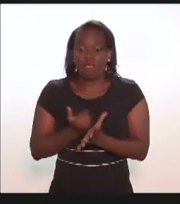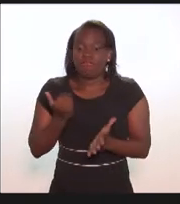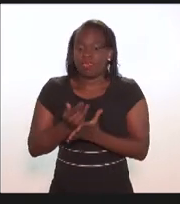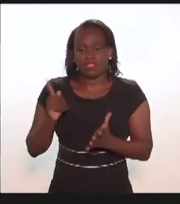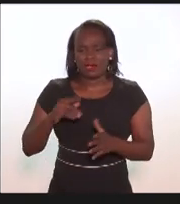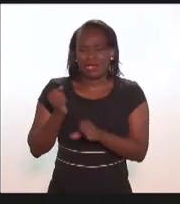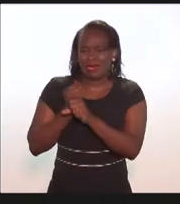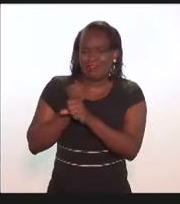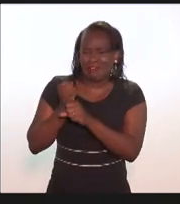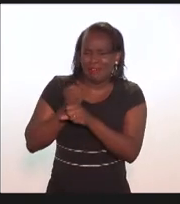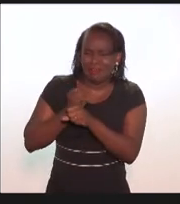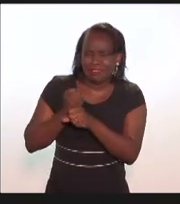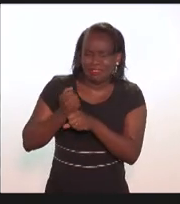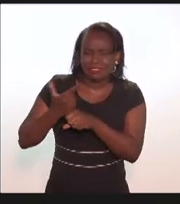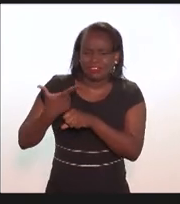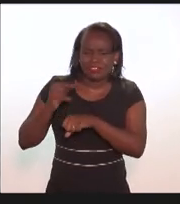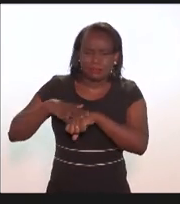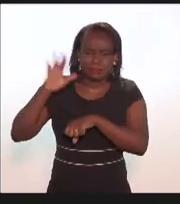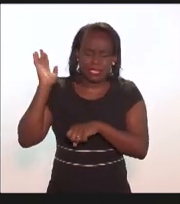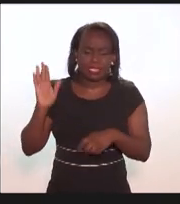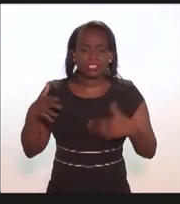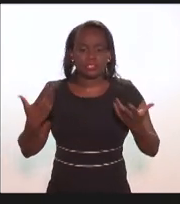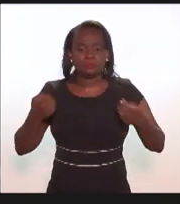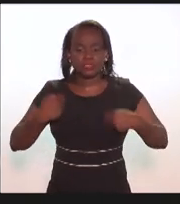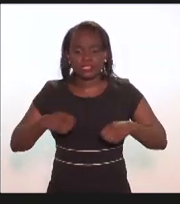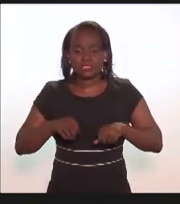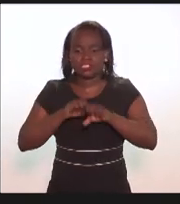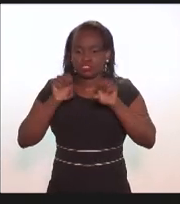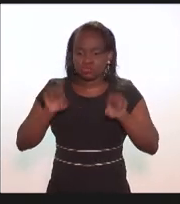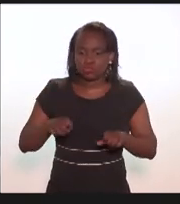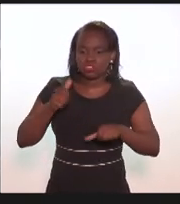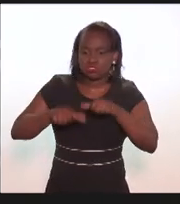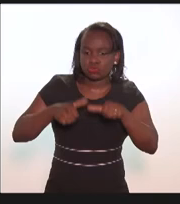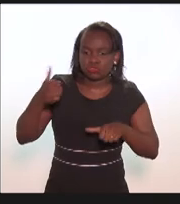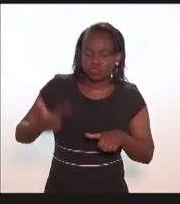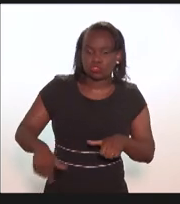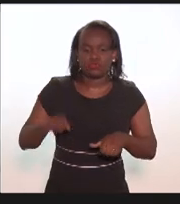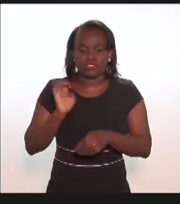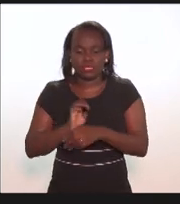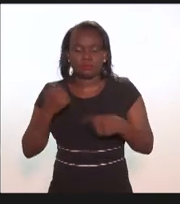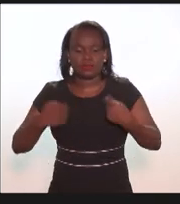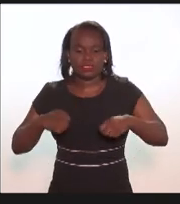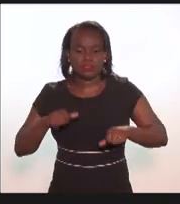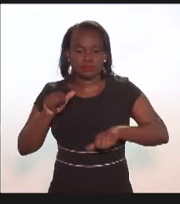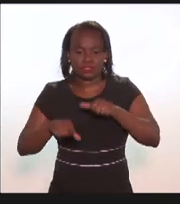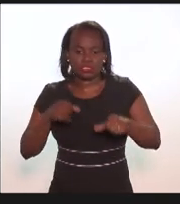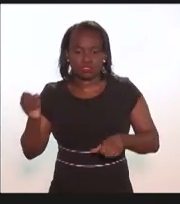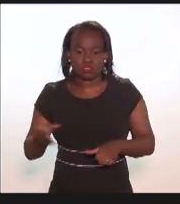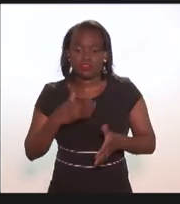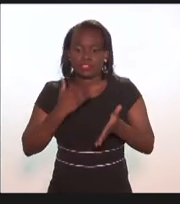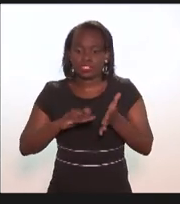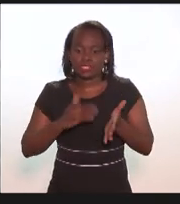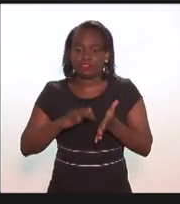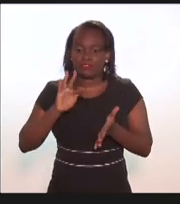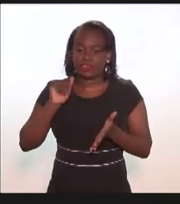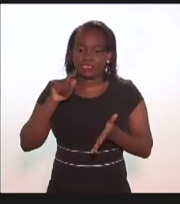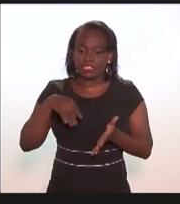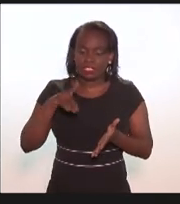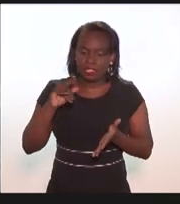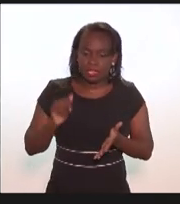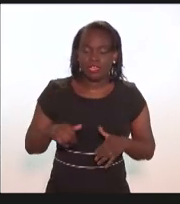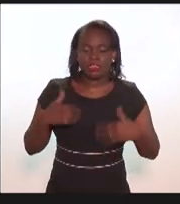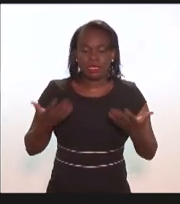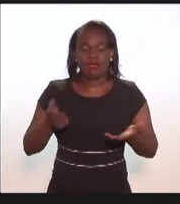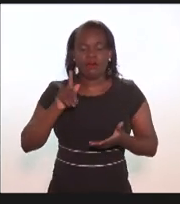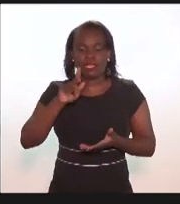décadas, então a gente precisa reestruturar o Estado, precisa modernizar a Secretaria de Fazenda, e aí eu acho que o